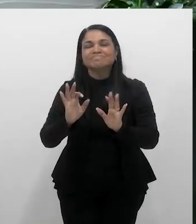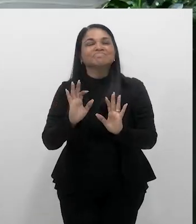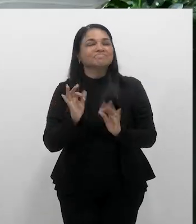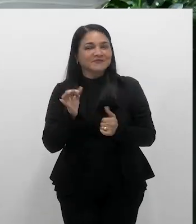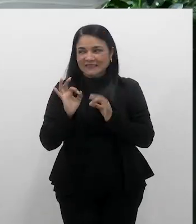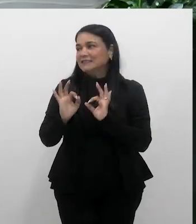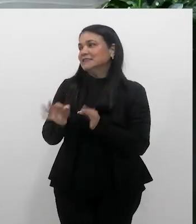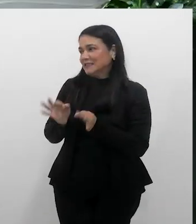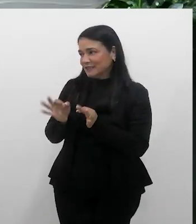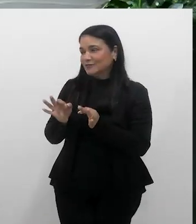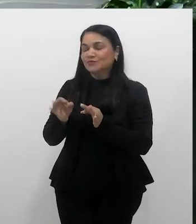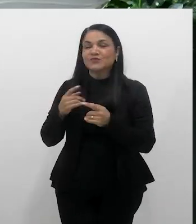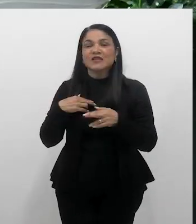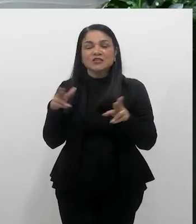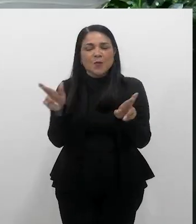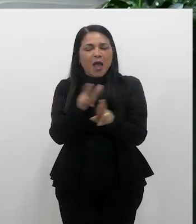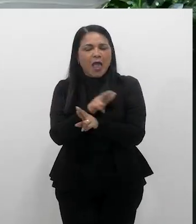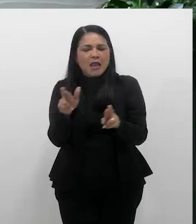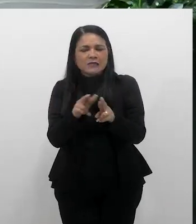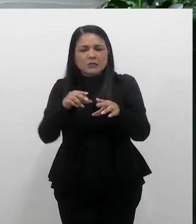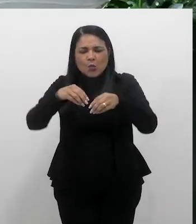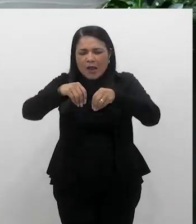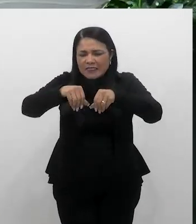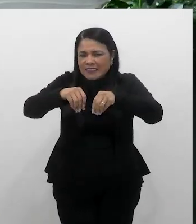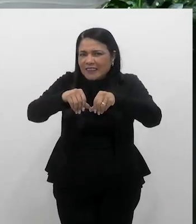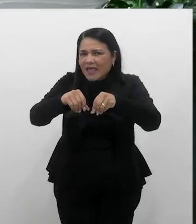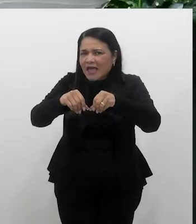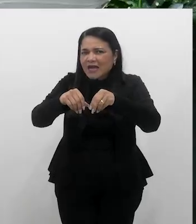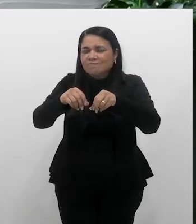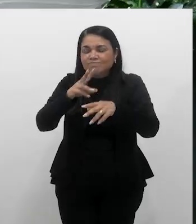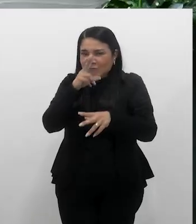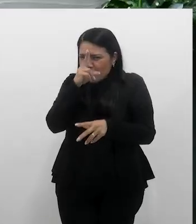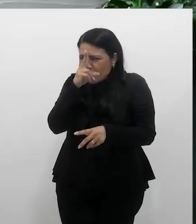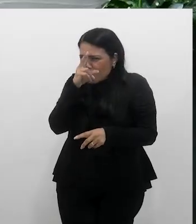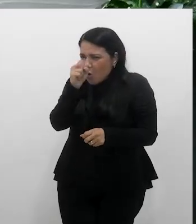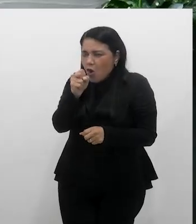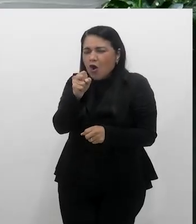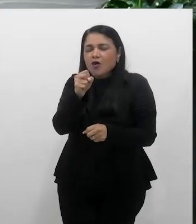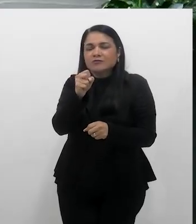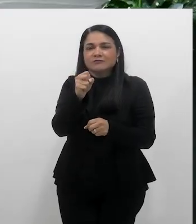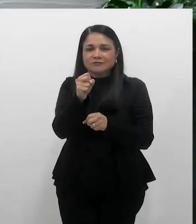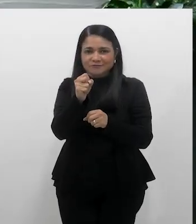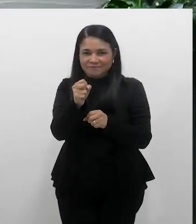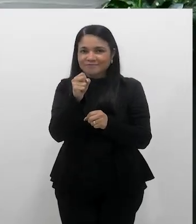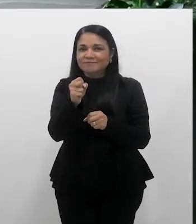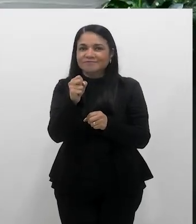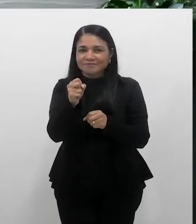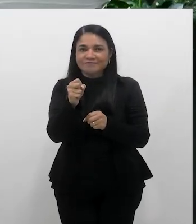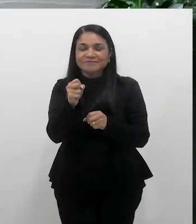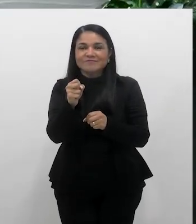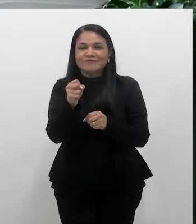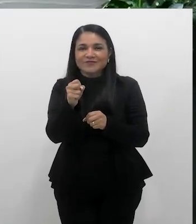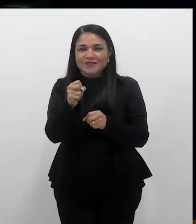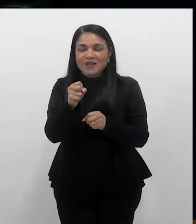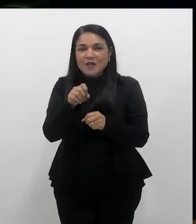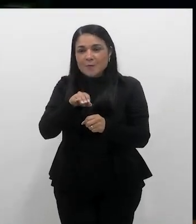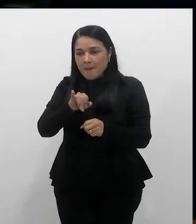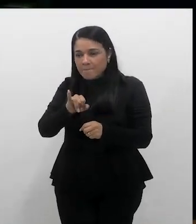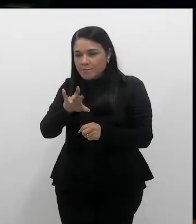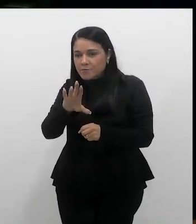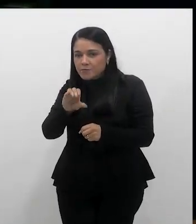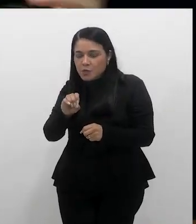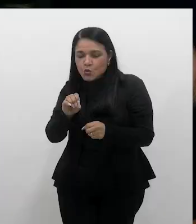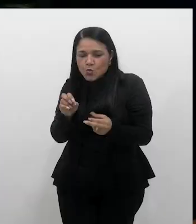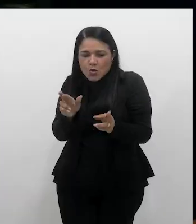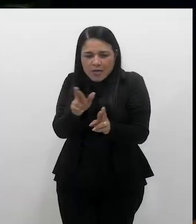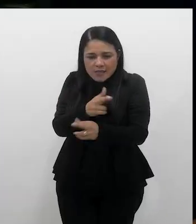isso. Ele tinha uma relação com a terra muito forte, né? Quer dizer, uma relação do que ele chama de uma